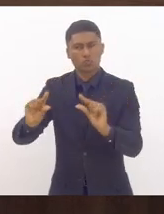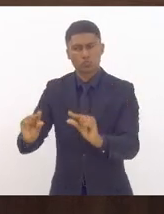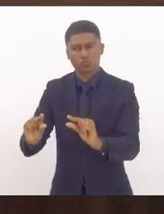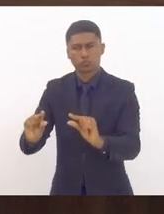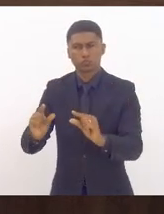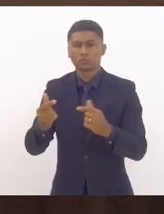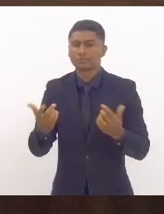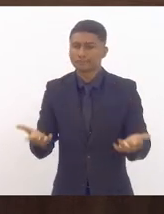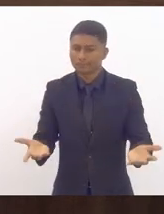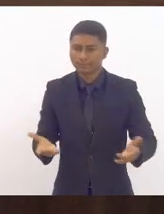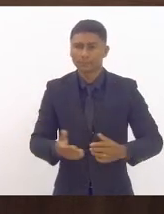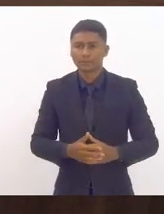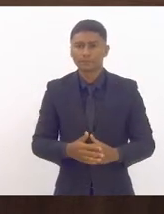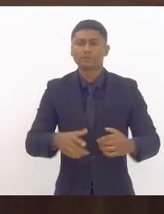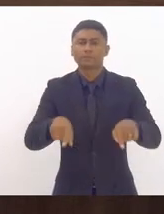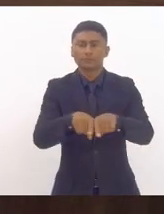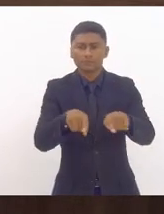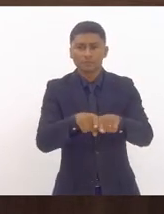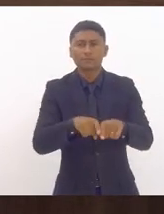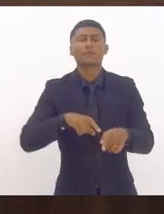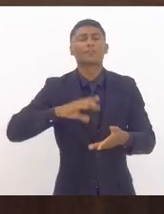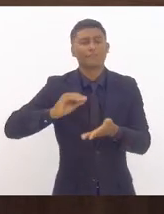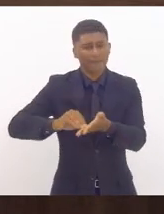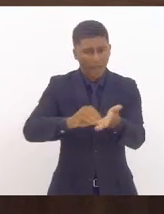também subdiagnosticadas.